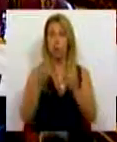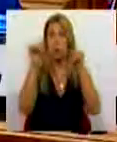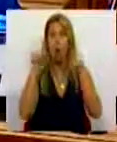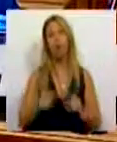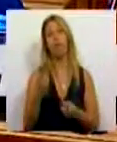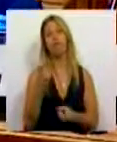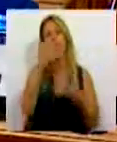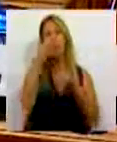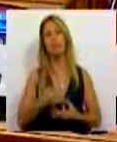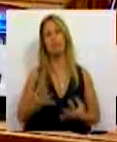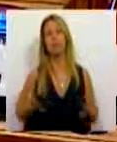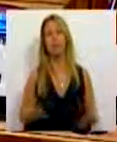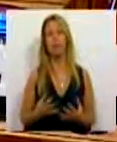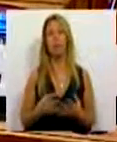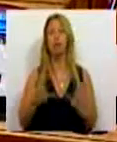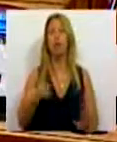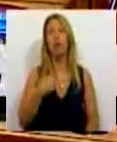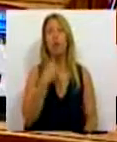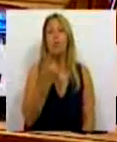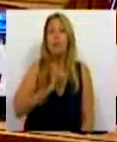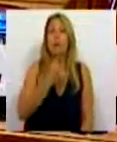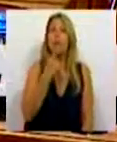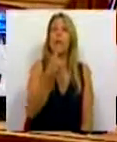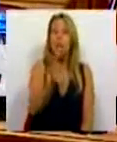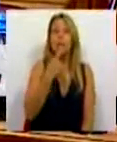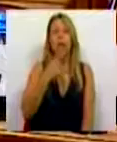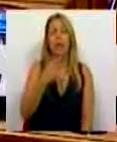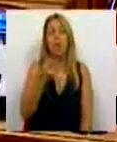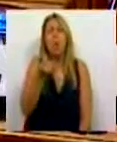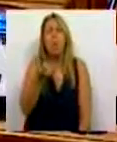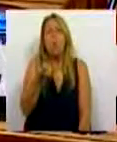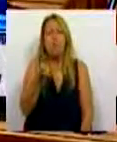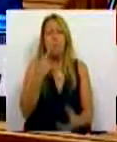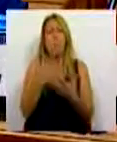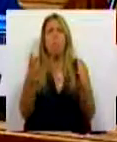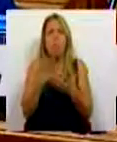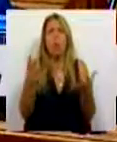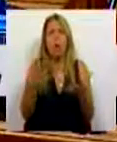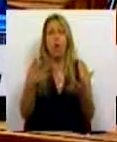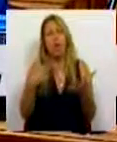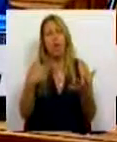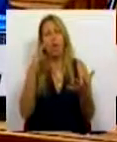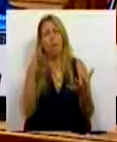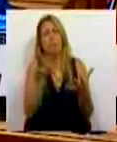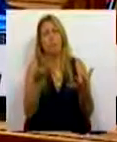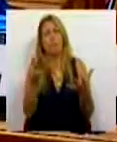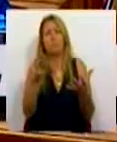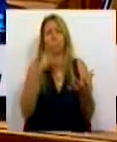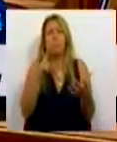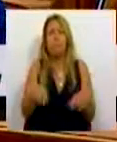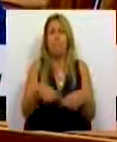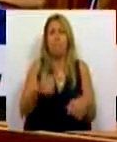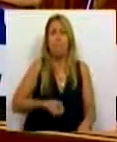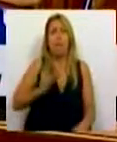eu devo dizer que a maior parte das vezes tenho quase pena dos partidos da oposição, porque deve